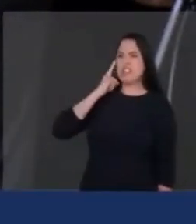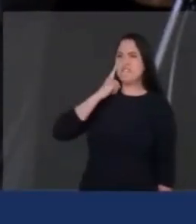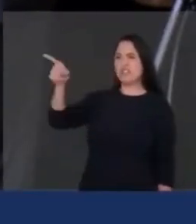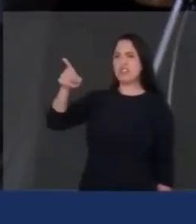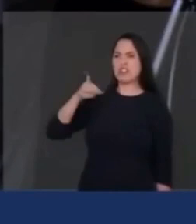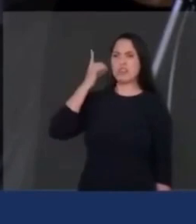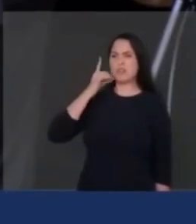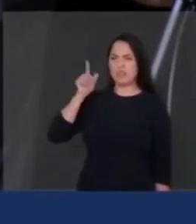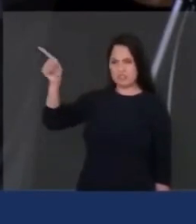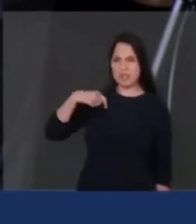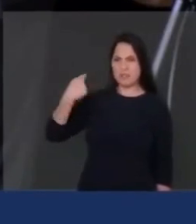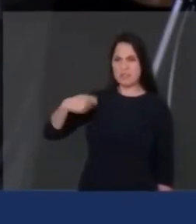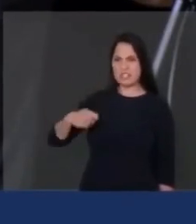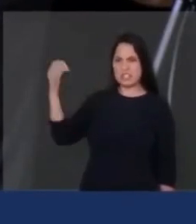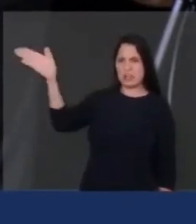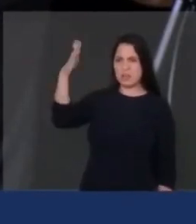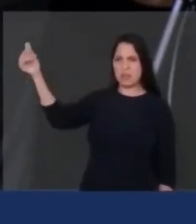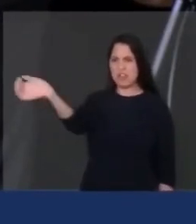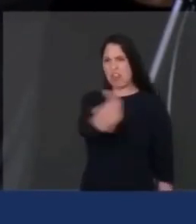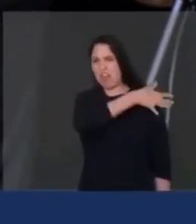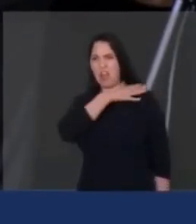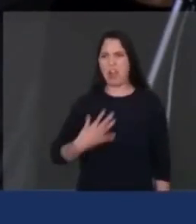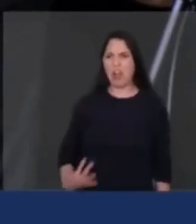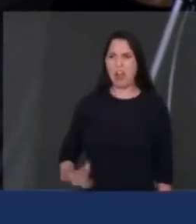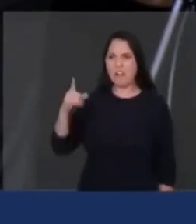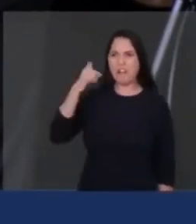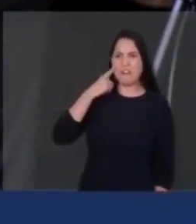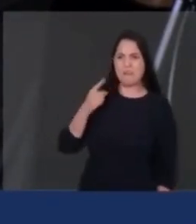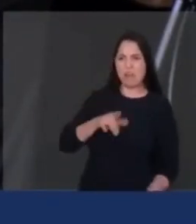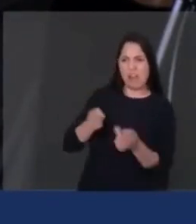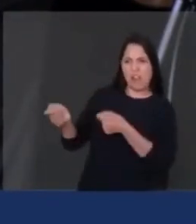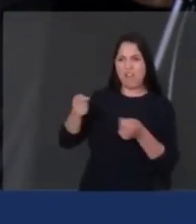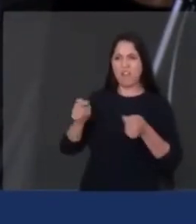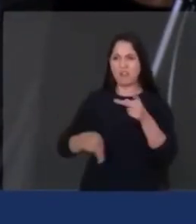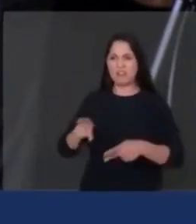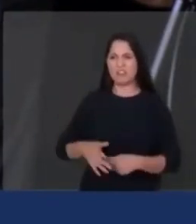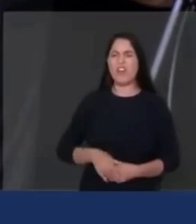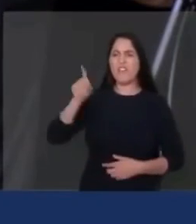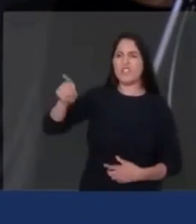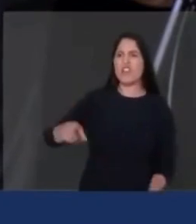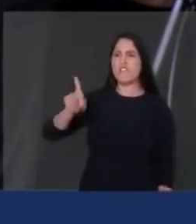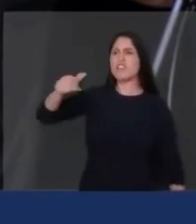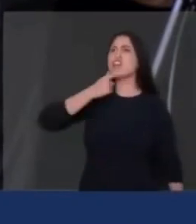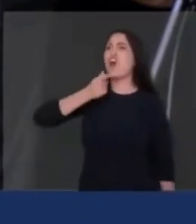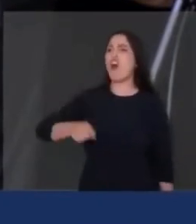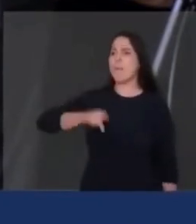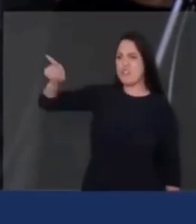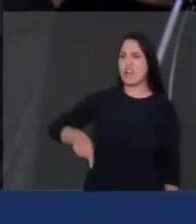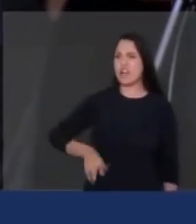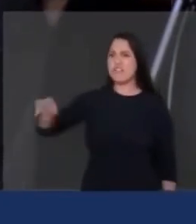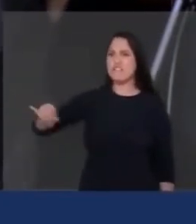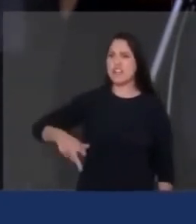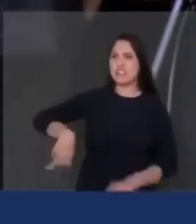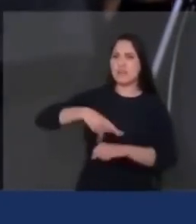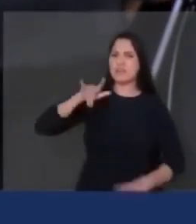uma bandeira para enganar as pessoas seja brasileiro seja homem rapaz seja homem seja brasileiro